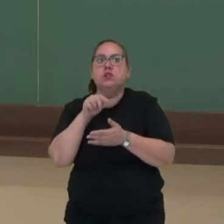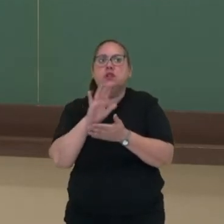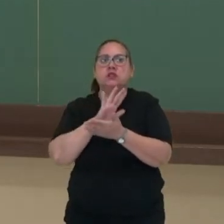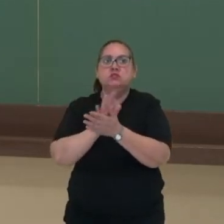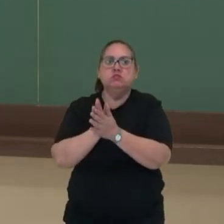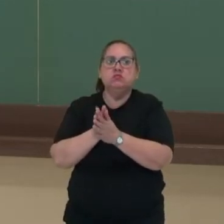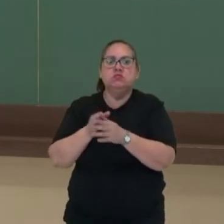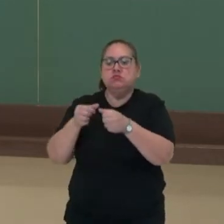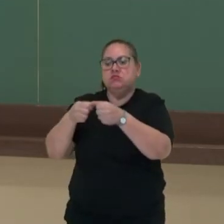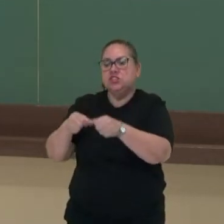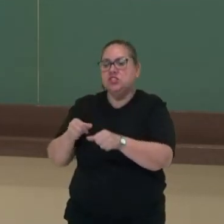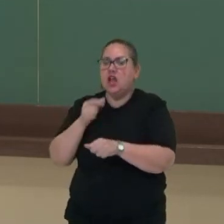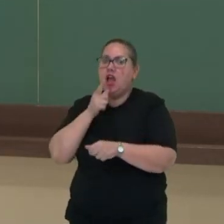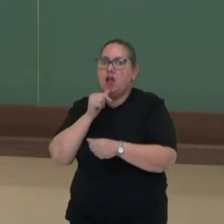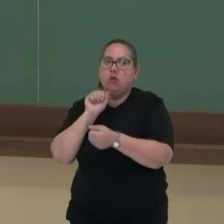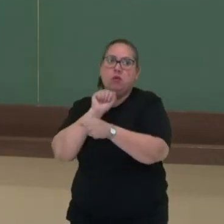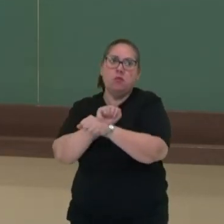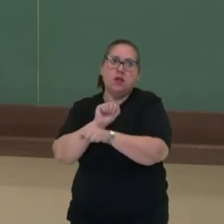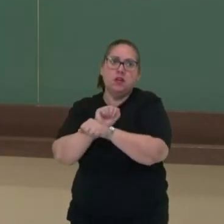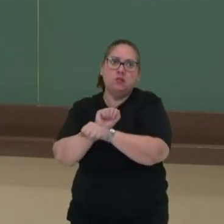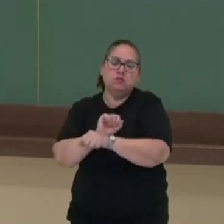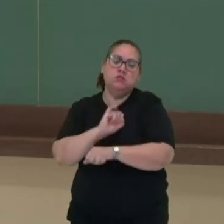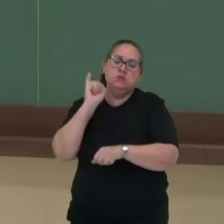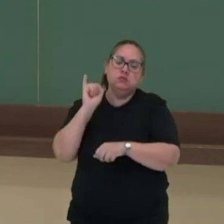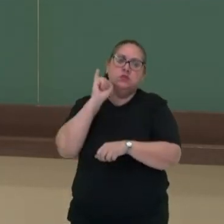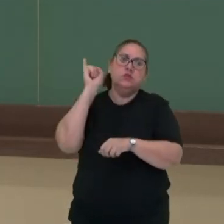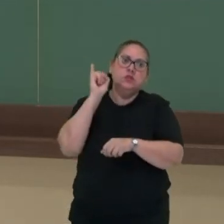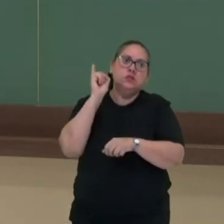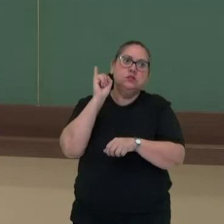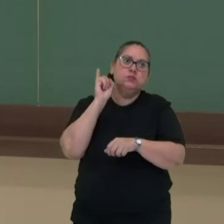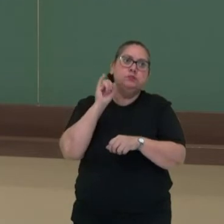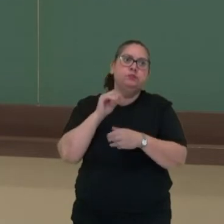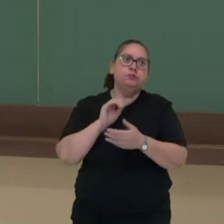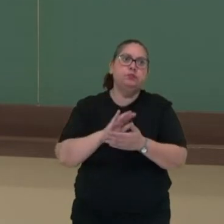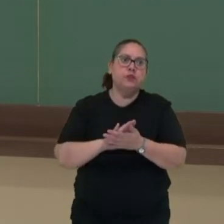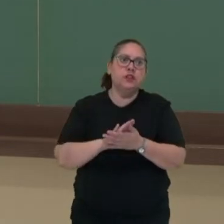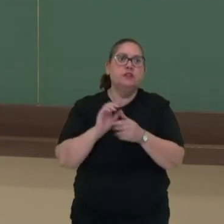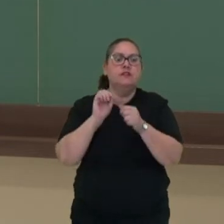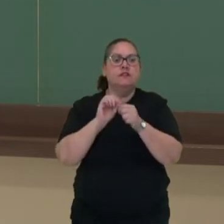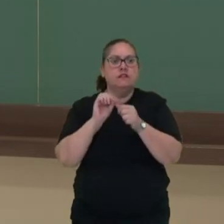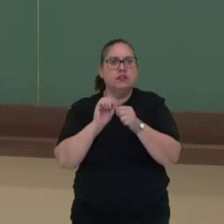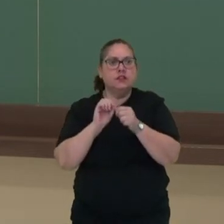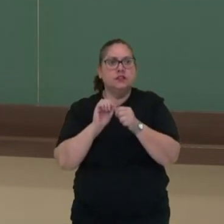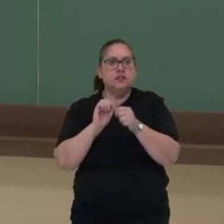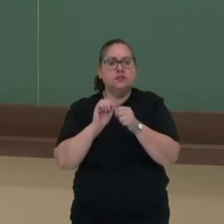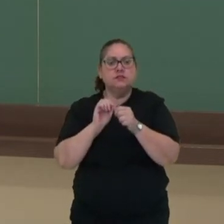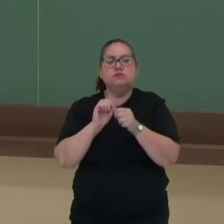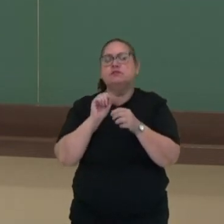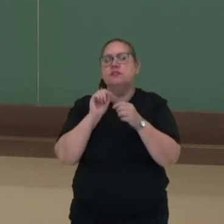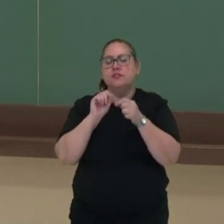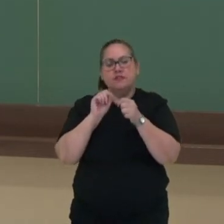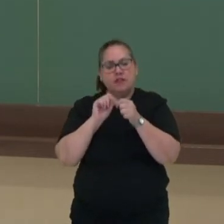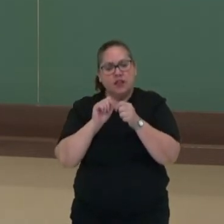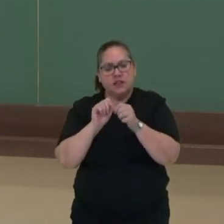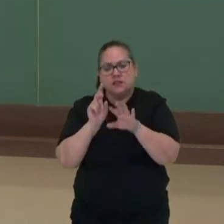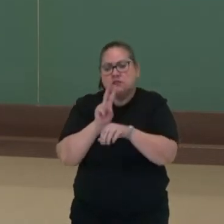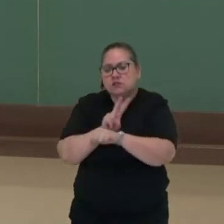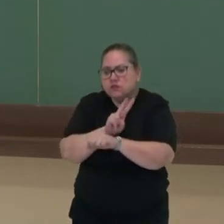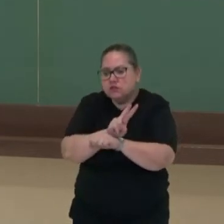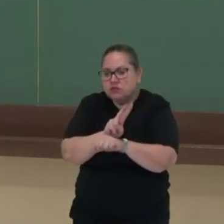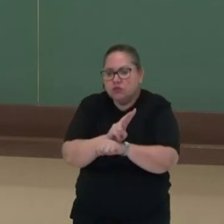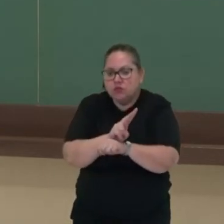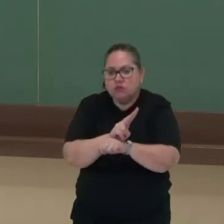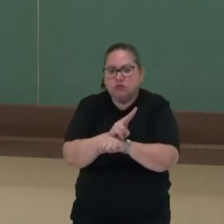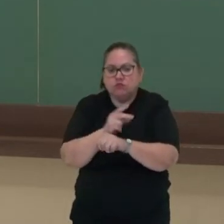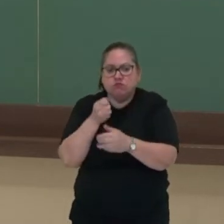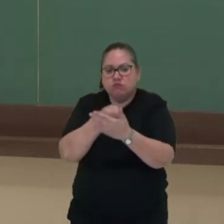né? Não deixe água parada, é o principal requisito. Faça a sua parte e vamos lutar